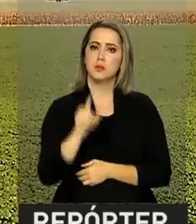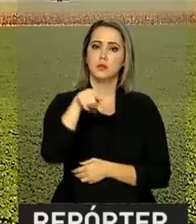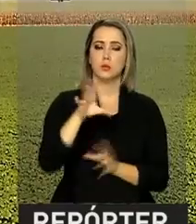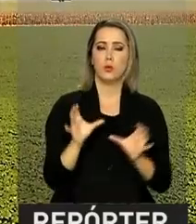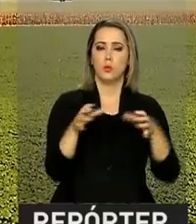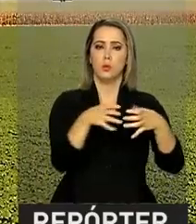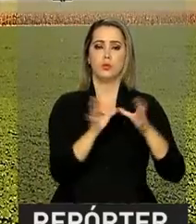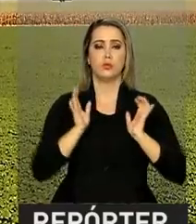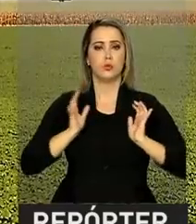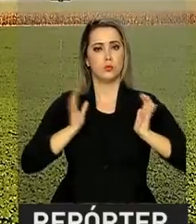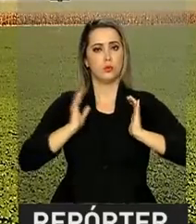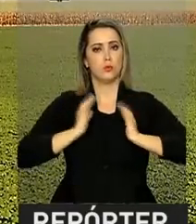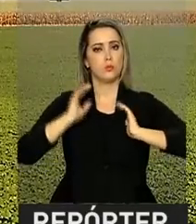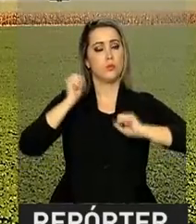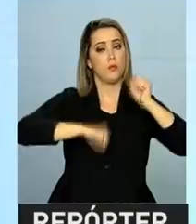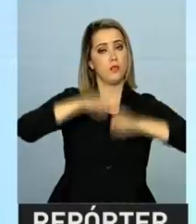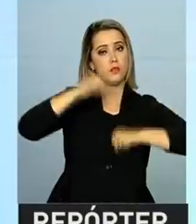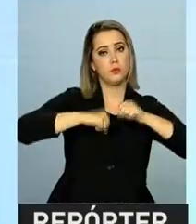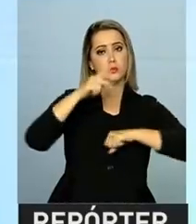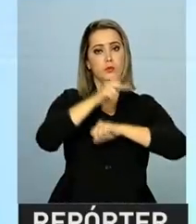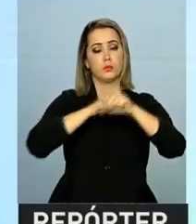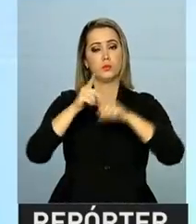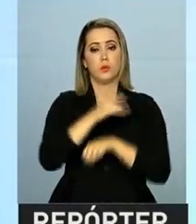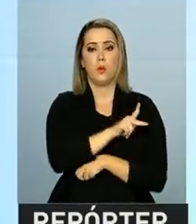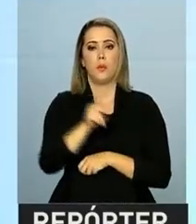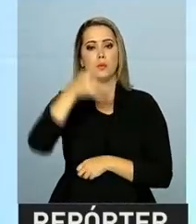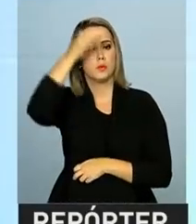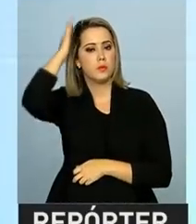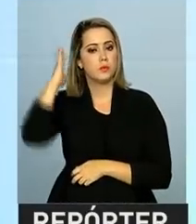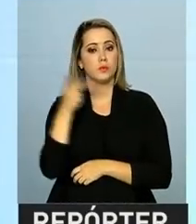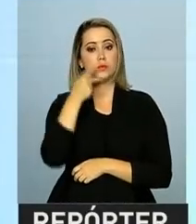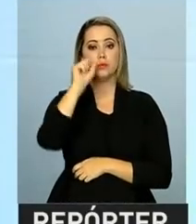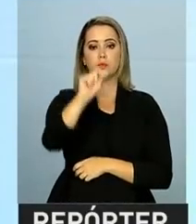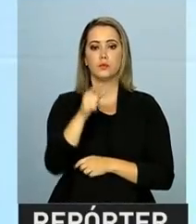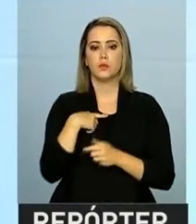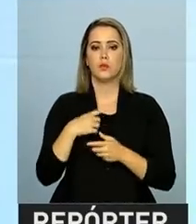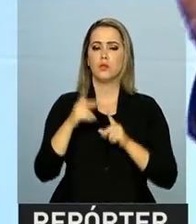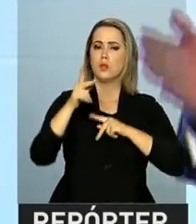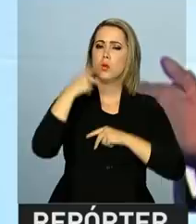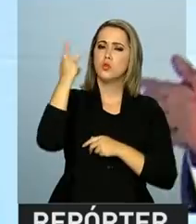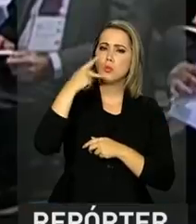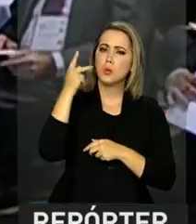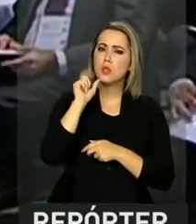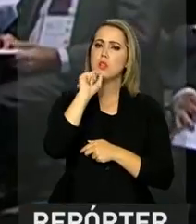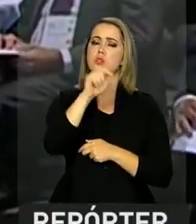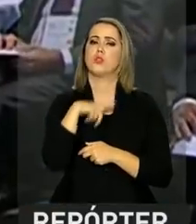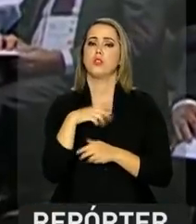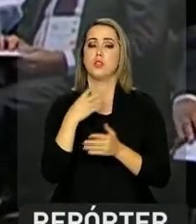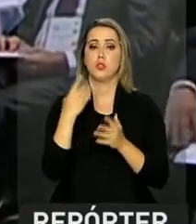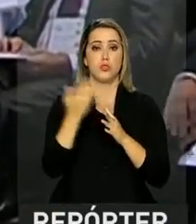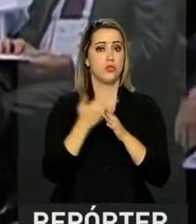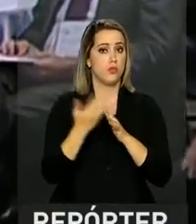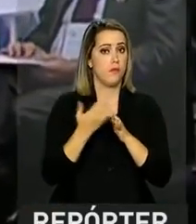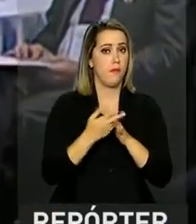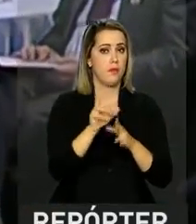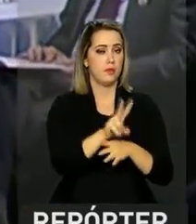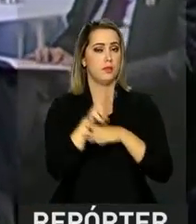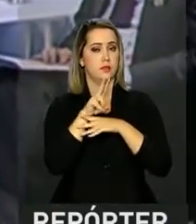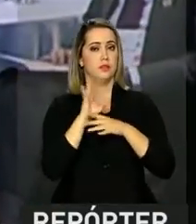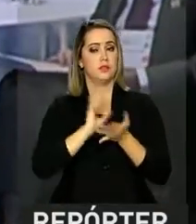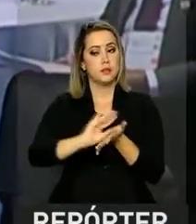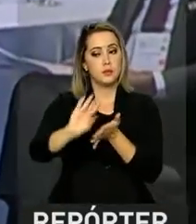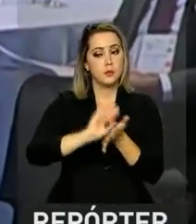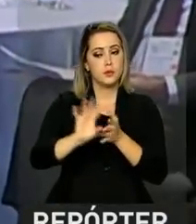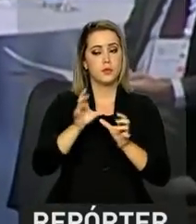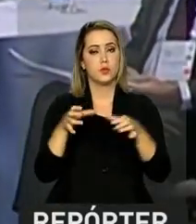de riquezas produzidas pelo país, o presidente Michel Temer reforçou políticas de crédito para custeio e investimento